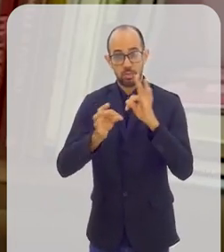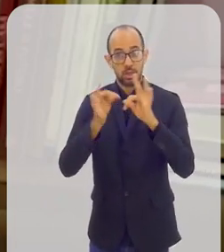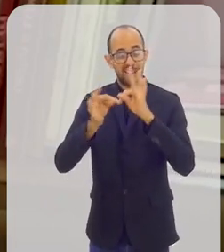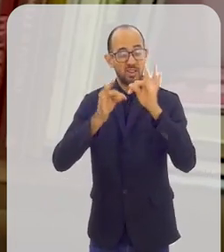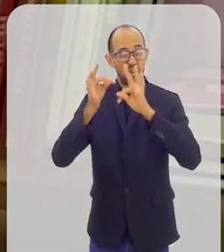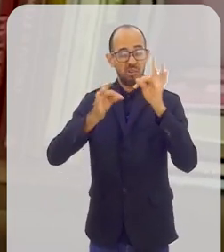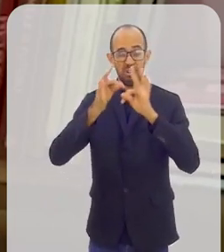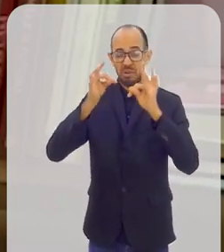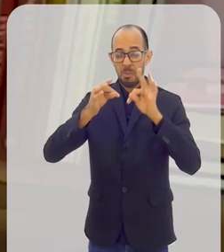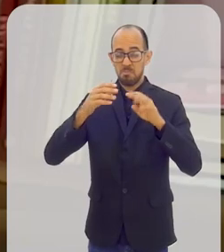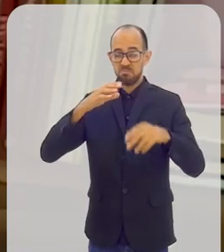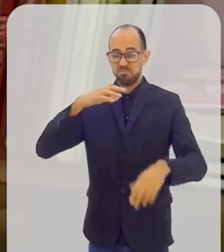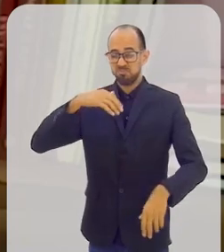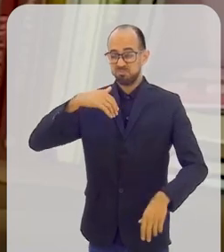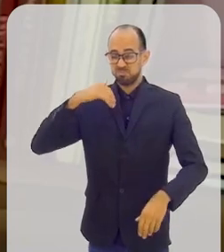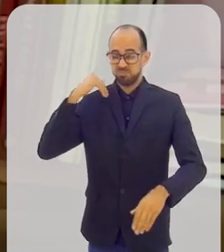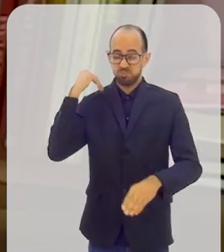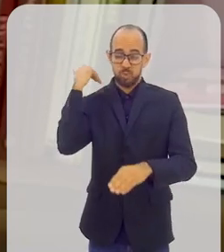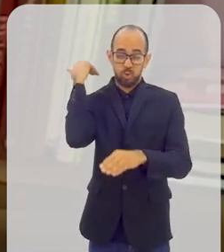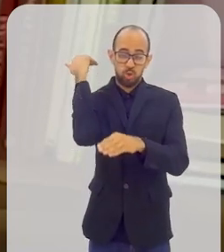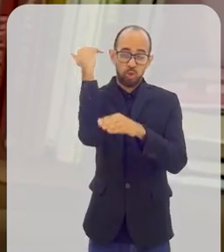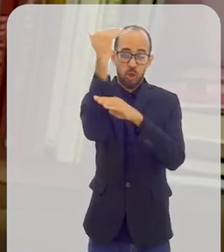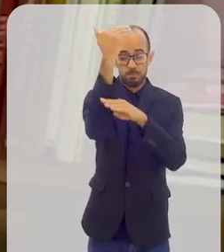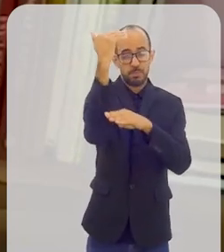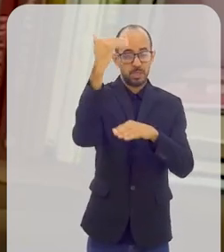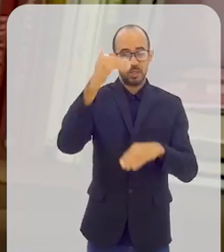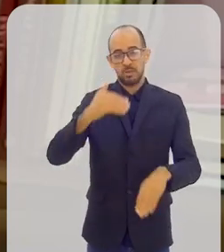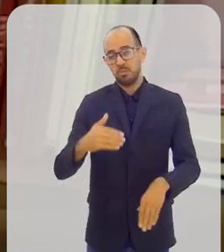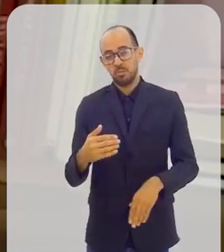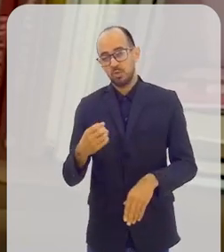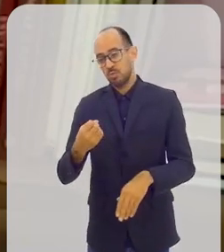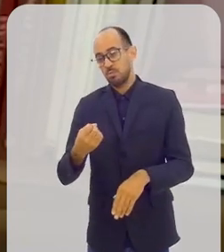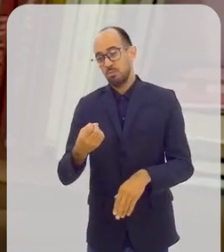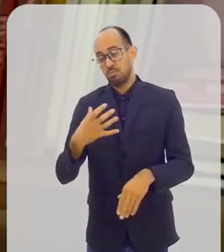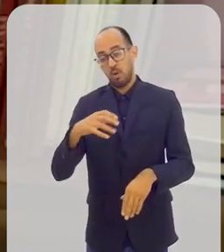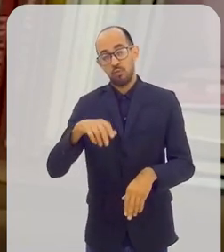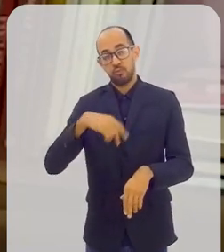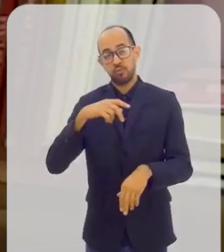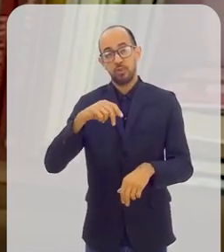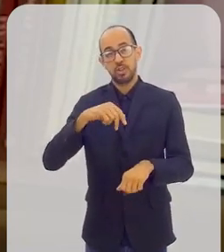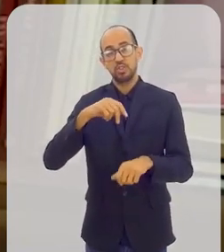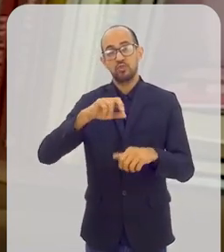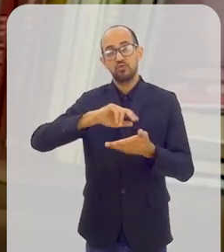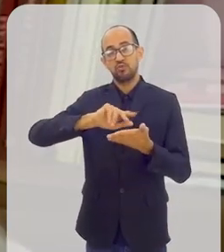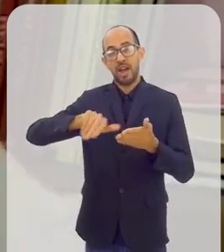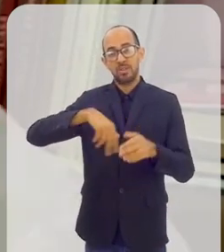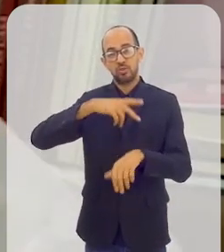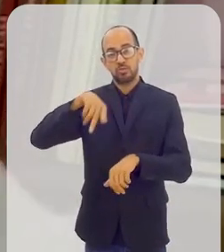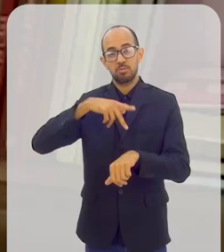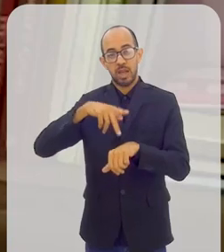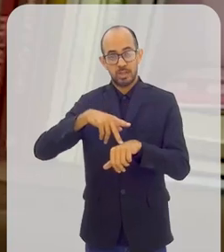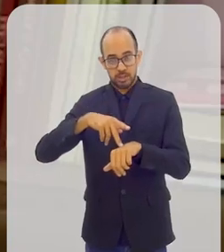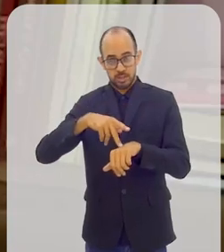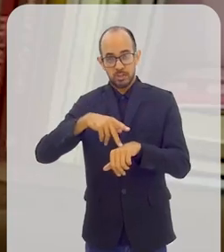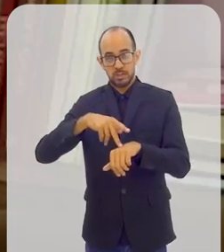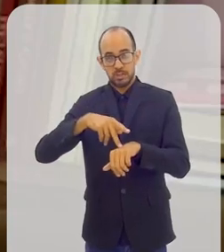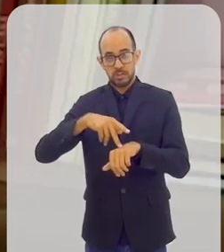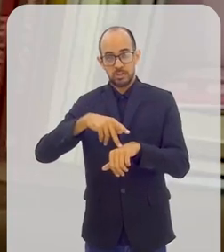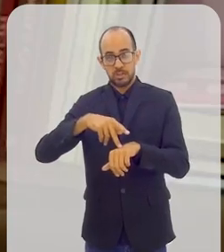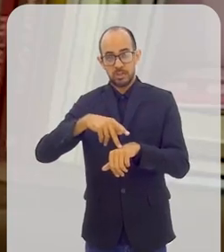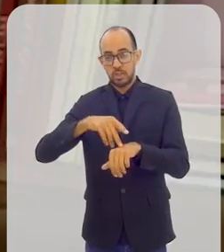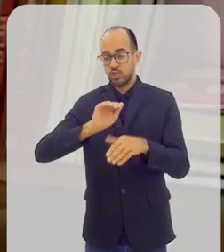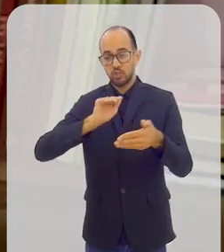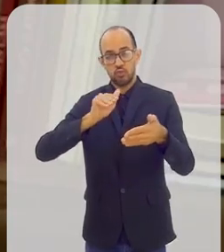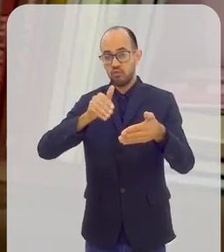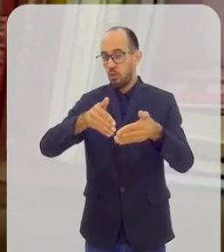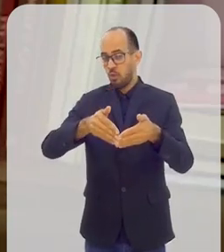alta tecnologia, altíssima tecnologia. Foi um evento internacional, onde a gente focou em como